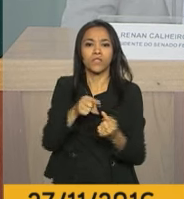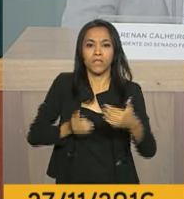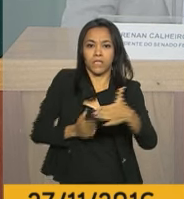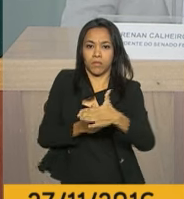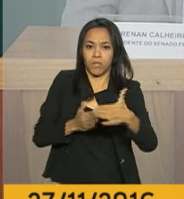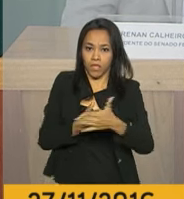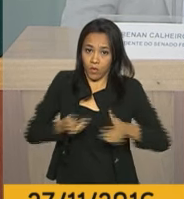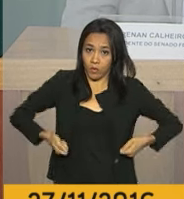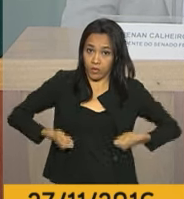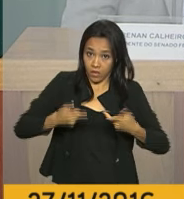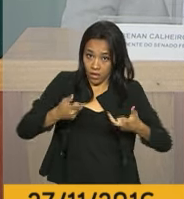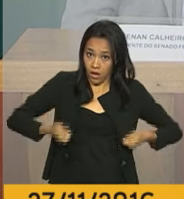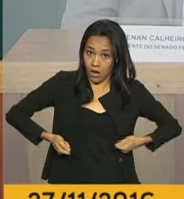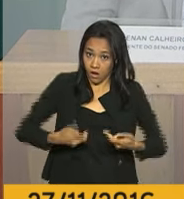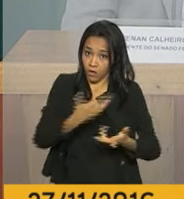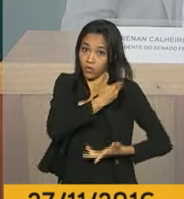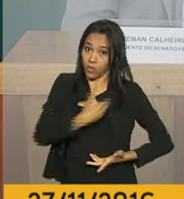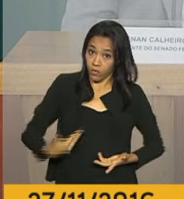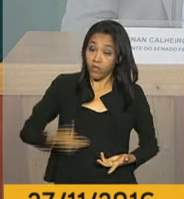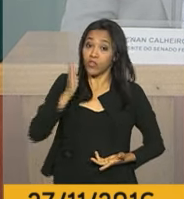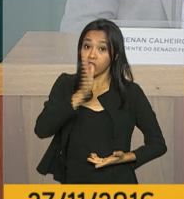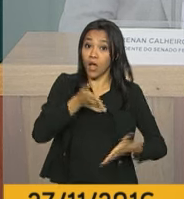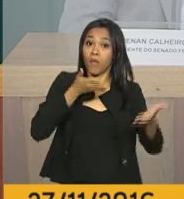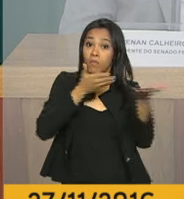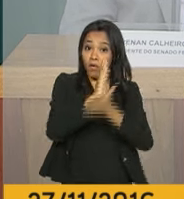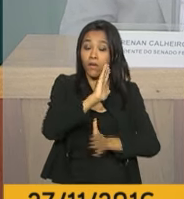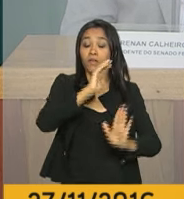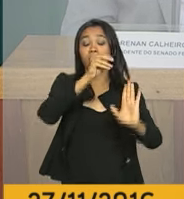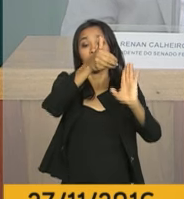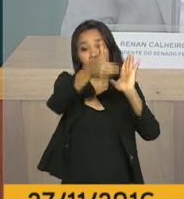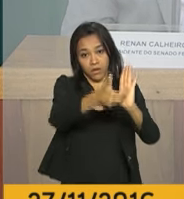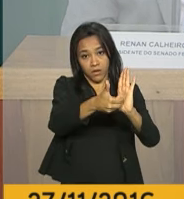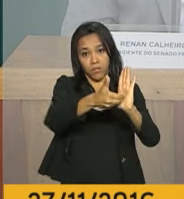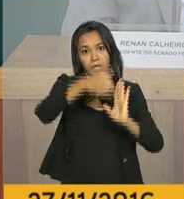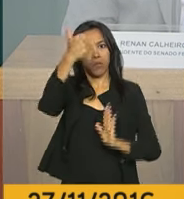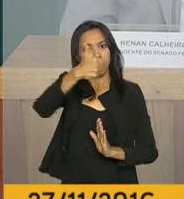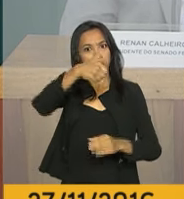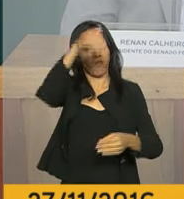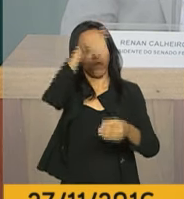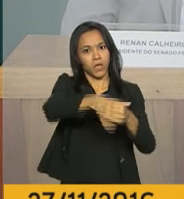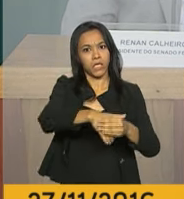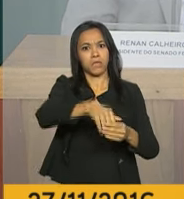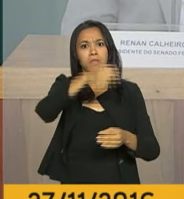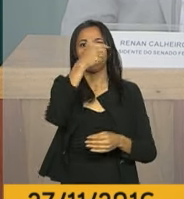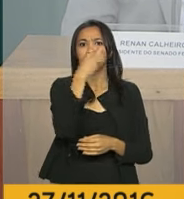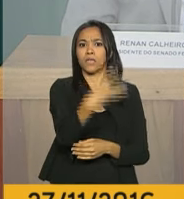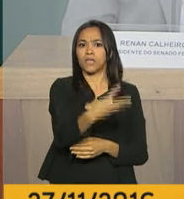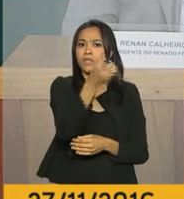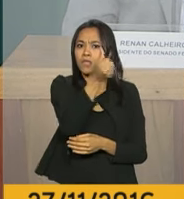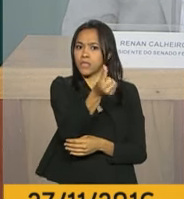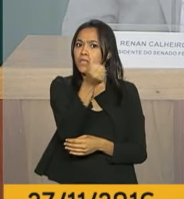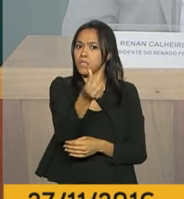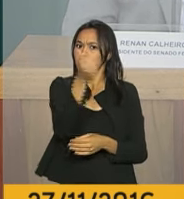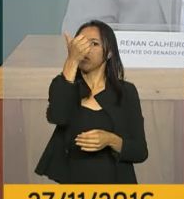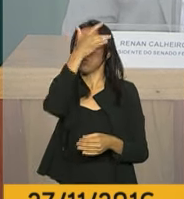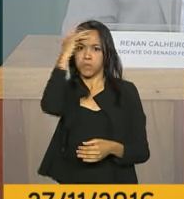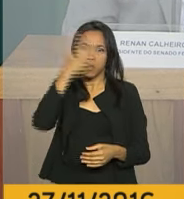que foi aprovada na Câmara dos Deputados no primeiro turno por 366 votos